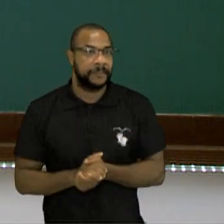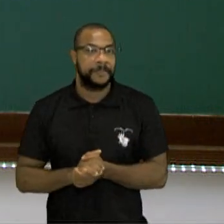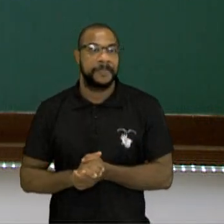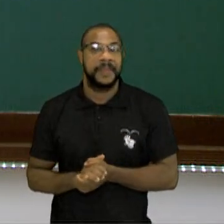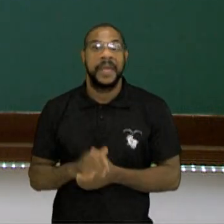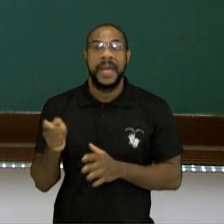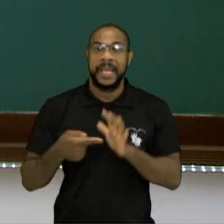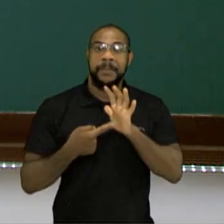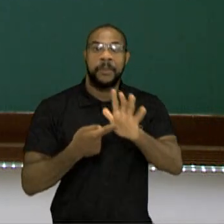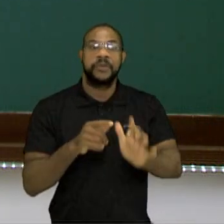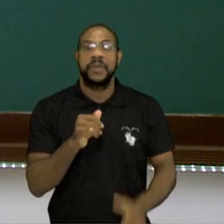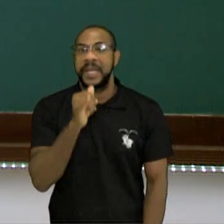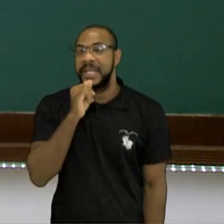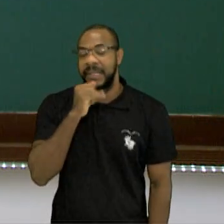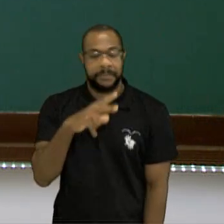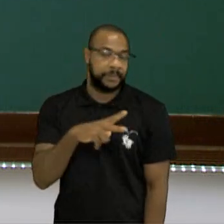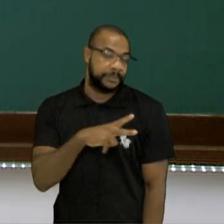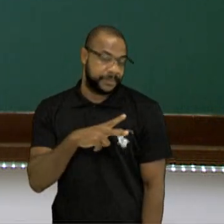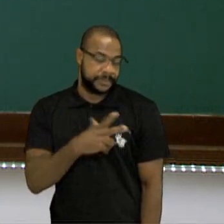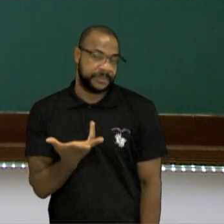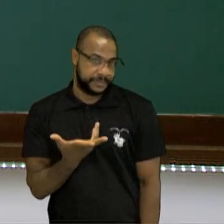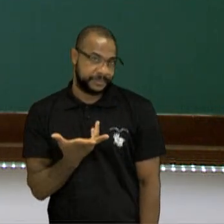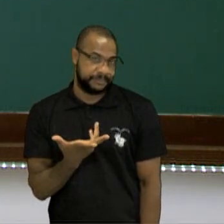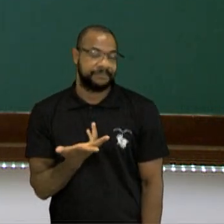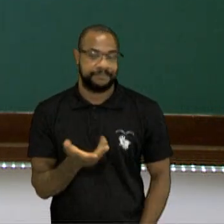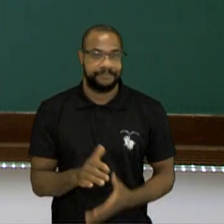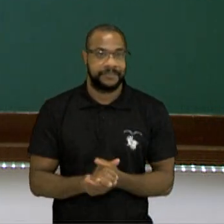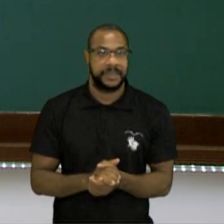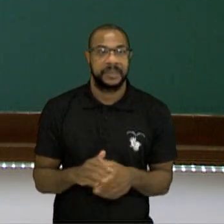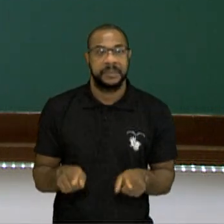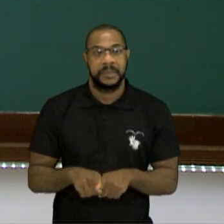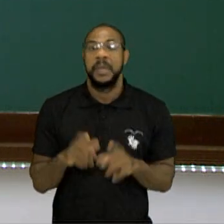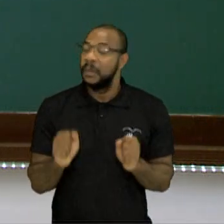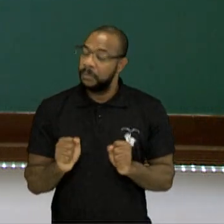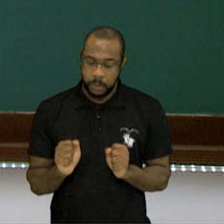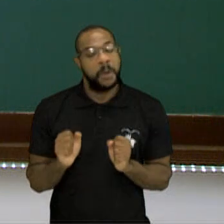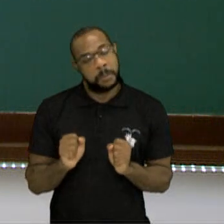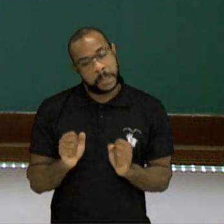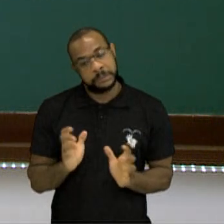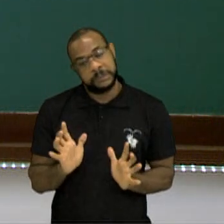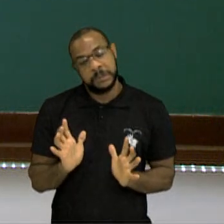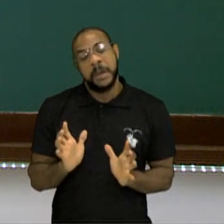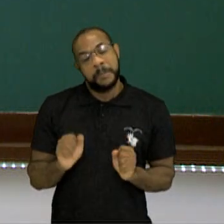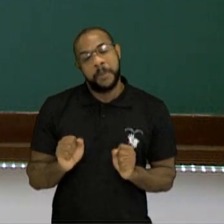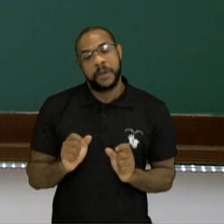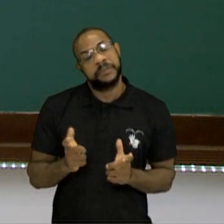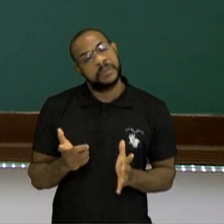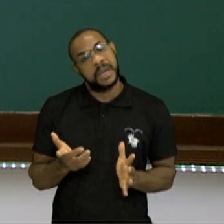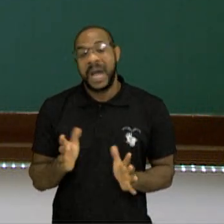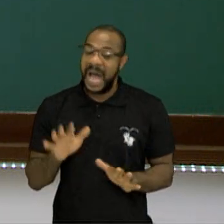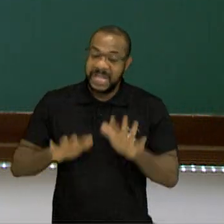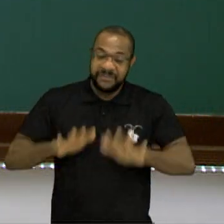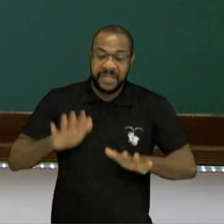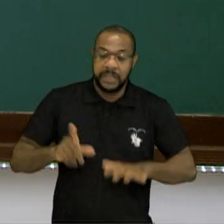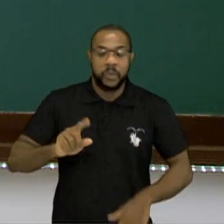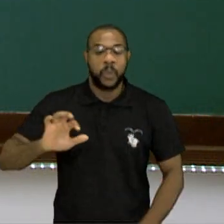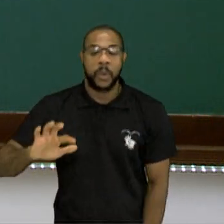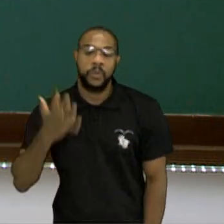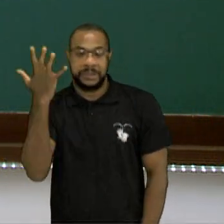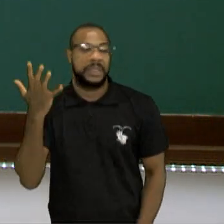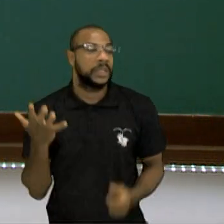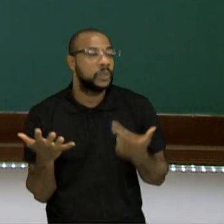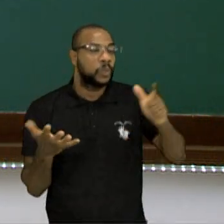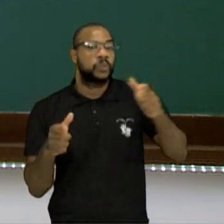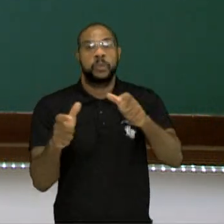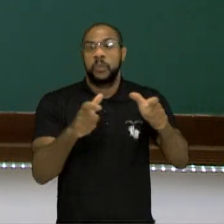um exemplo pessoal. Pode ser que esse exemplo não aconteça em outros lugares, ou aconteça menos, ou aconteça mais.